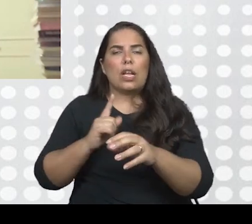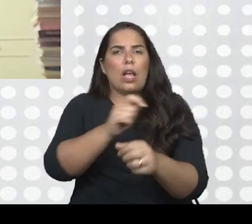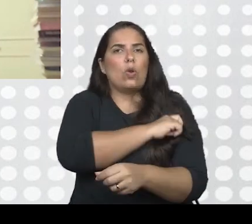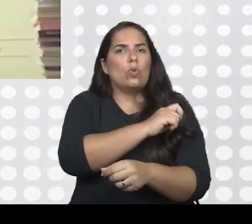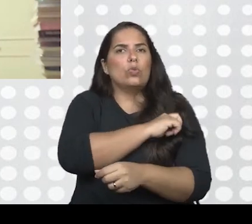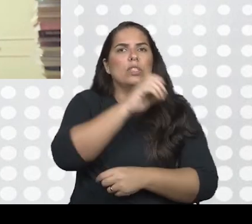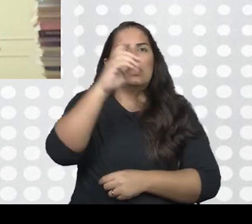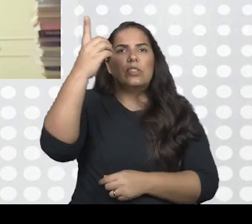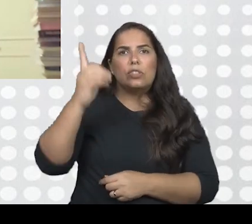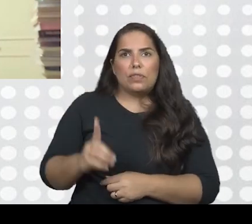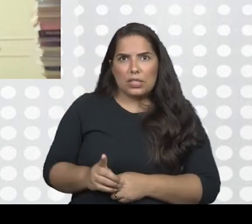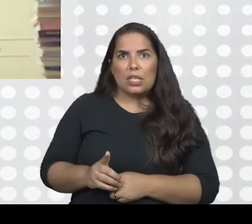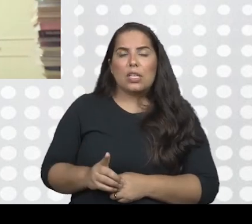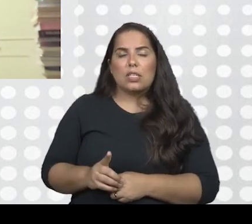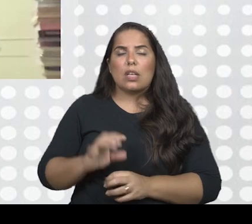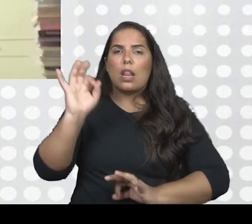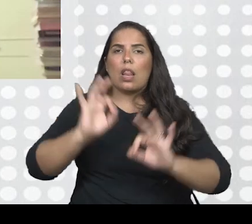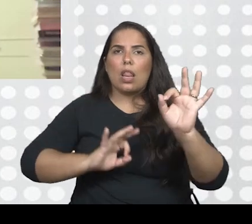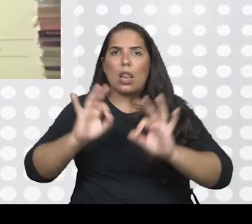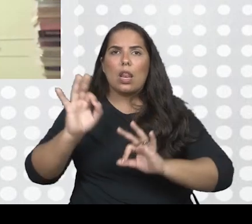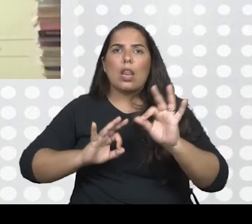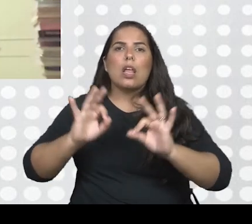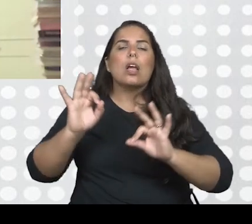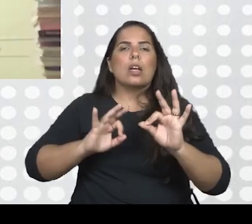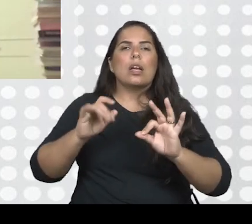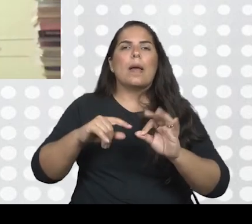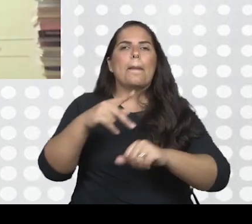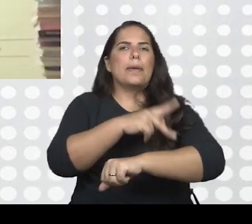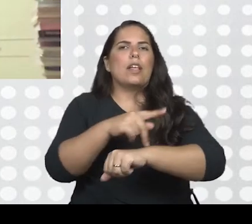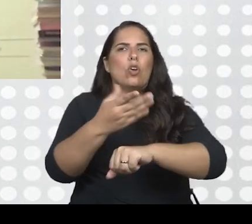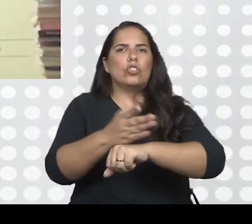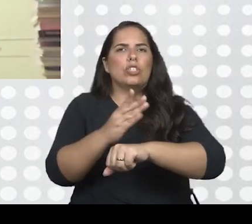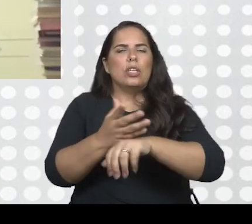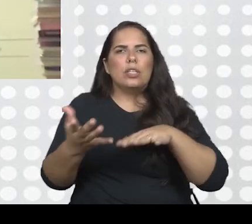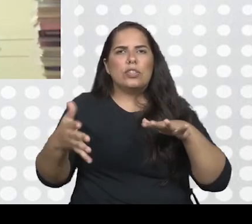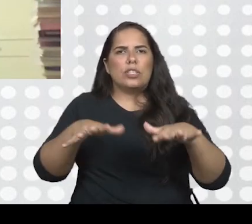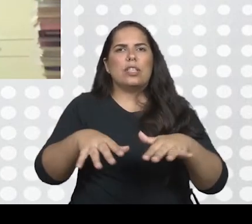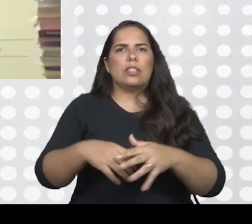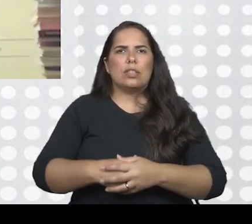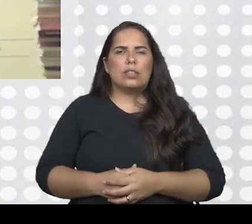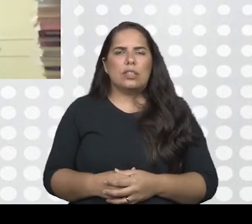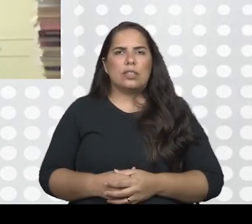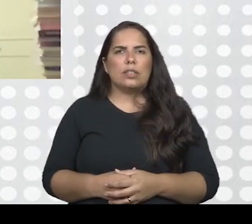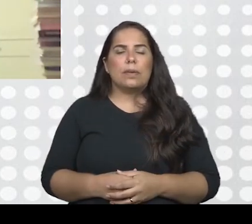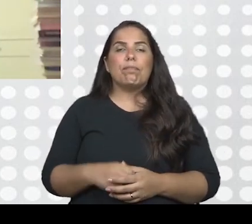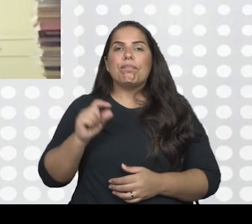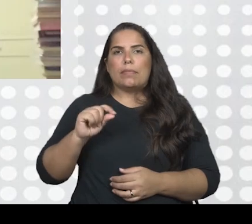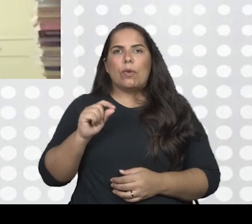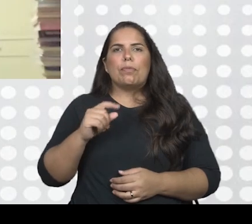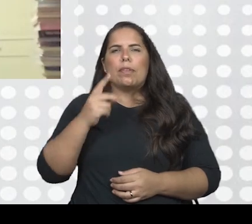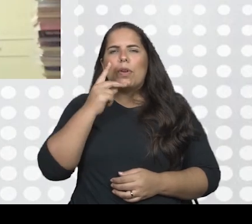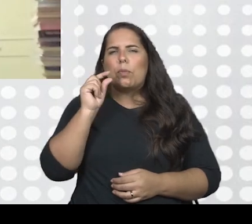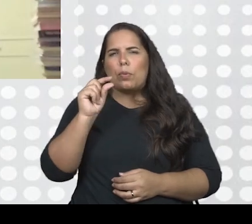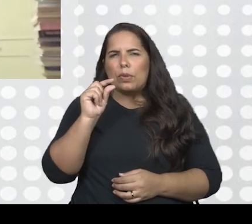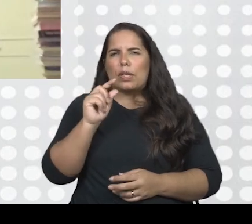com deficiências e na elaboração de práticas pedagógicas inclusivas? Então, vou só aqui